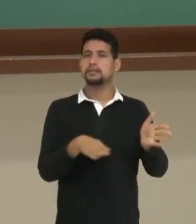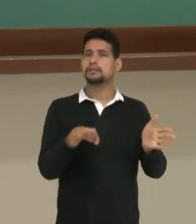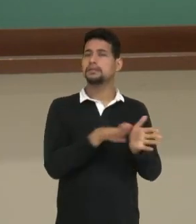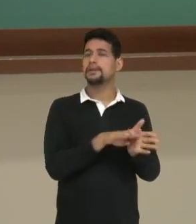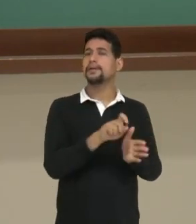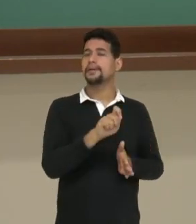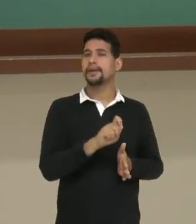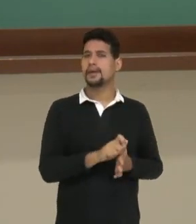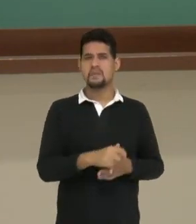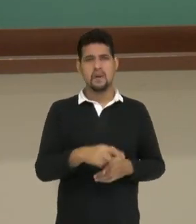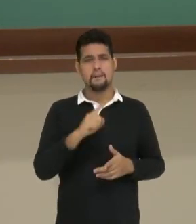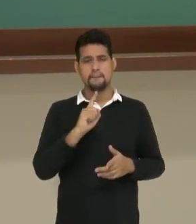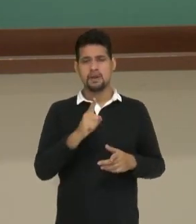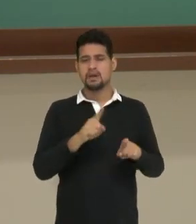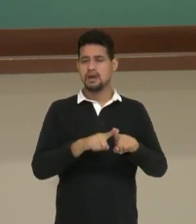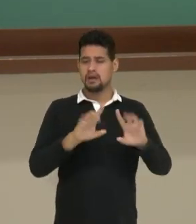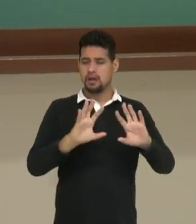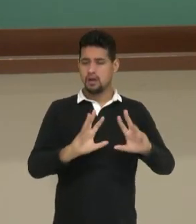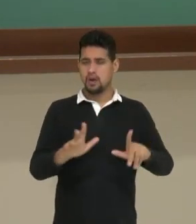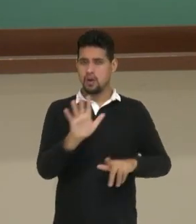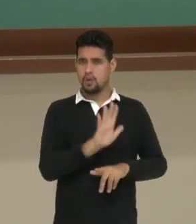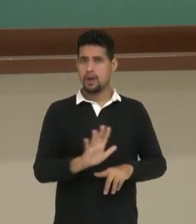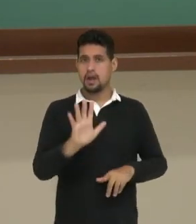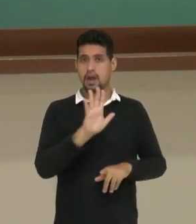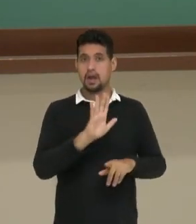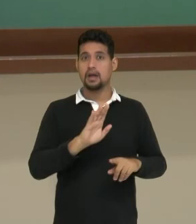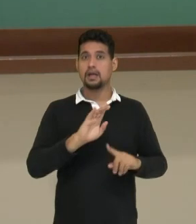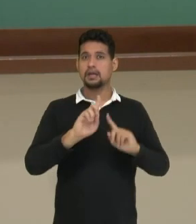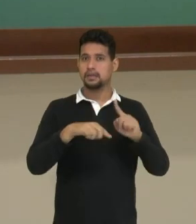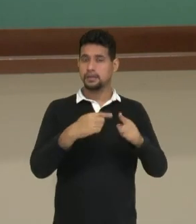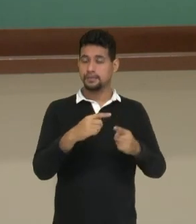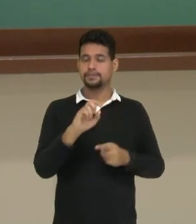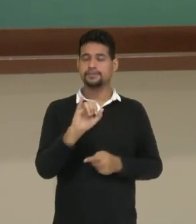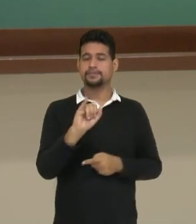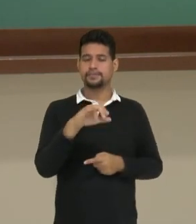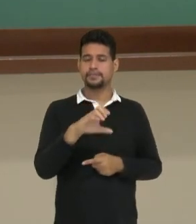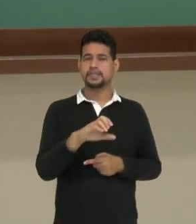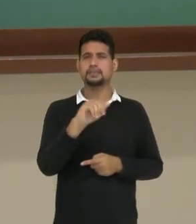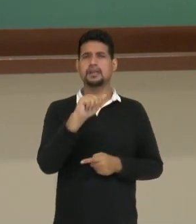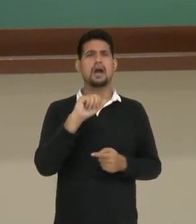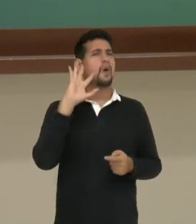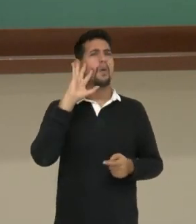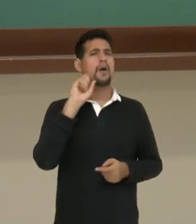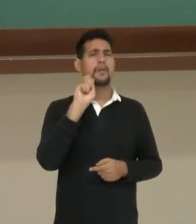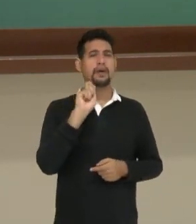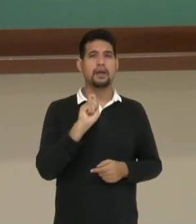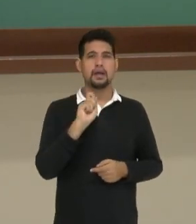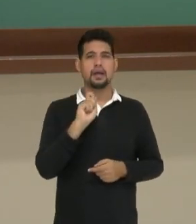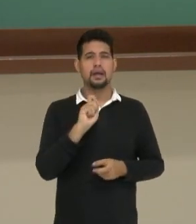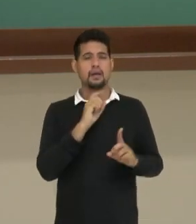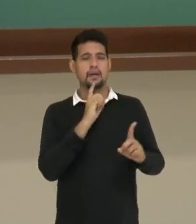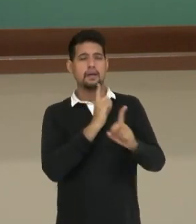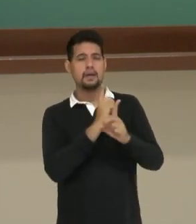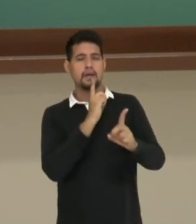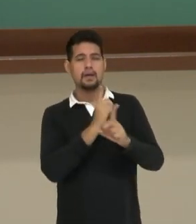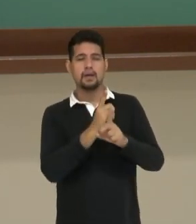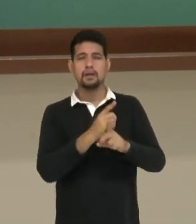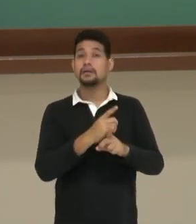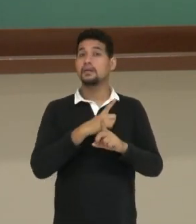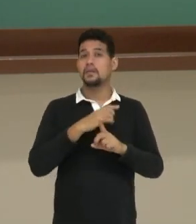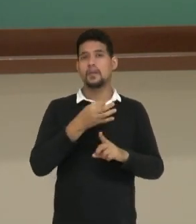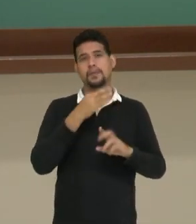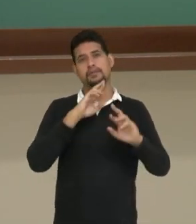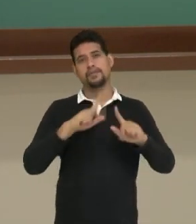então, para dominar essa região. Chegando na região dos Incas, ele encontra uma situação